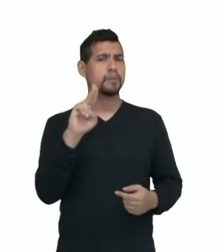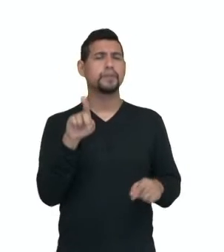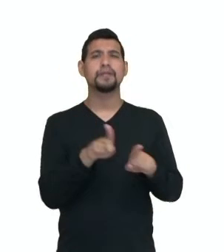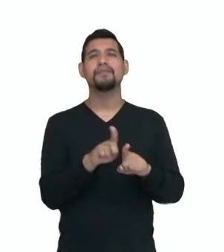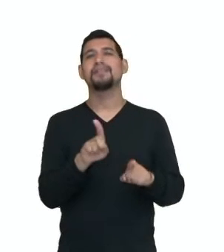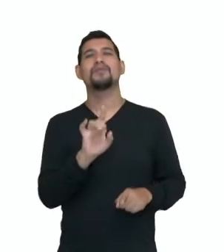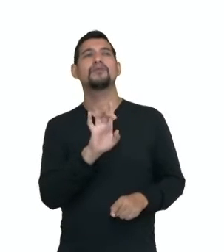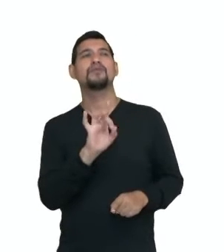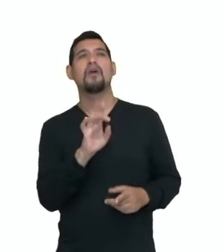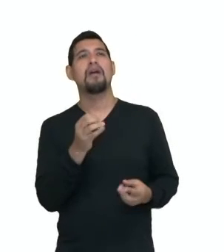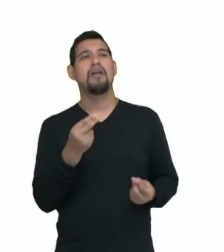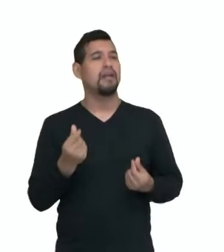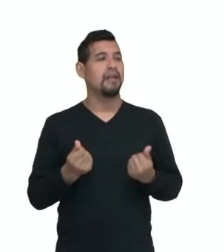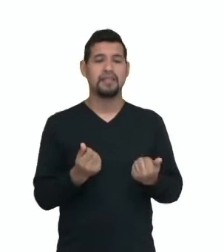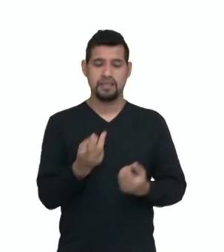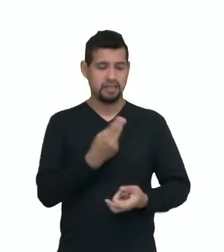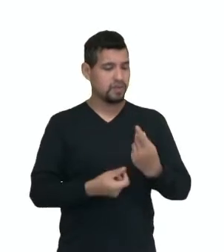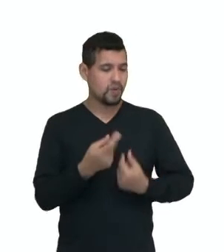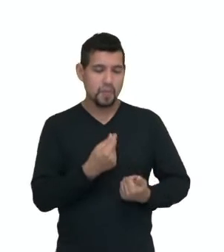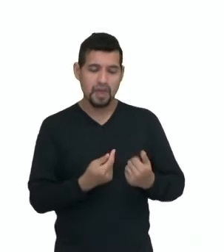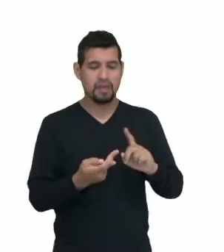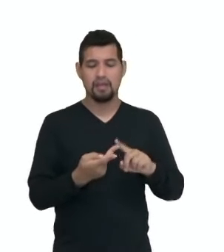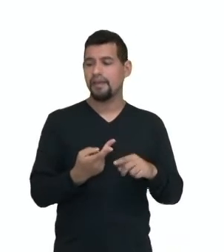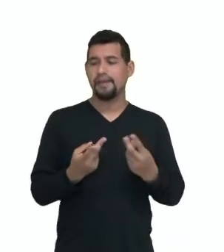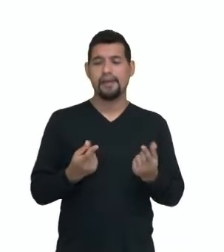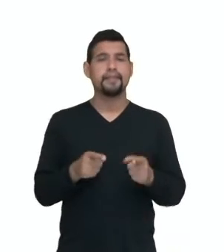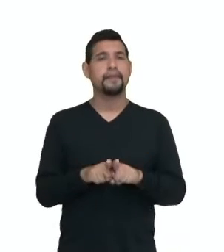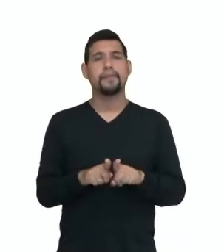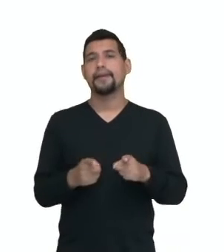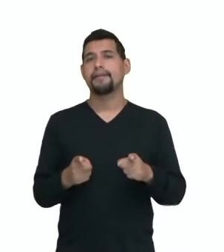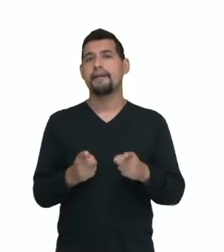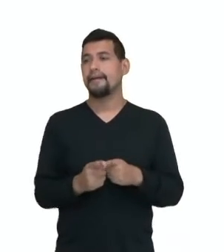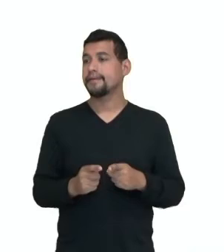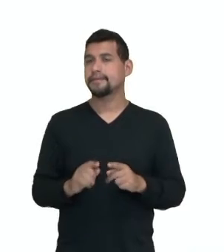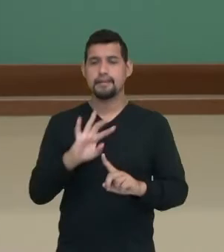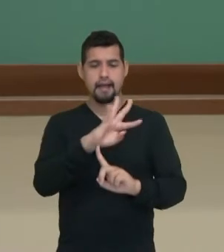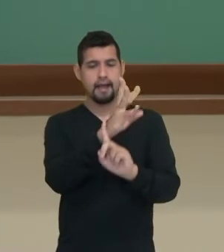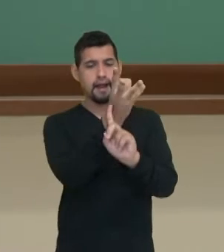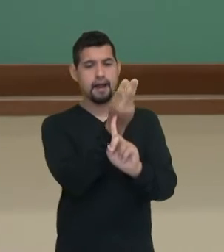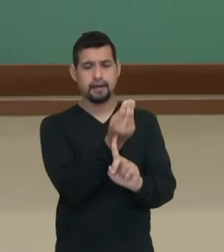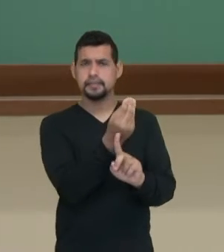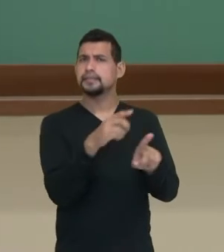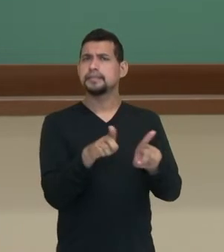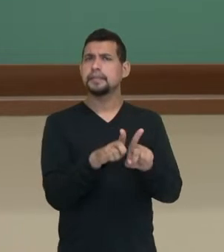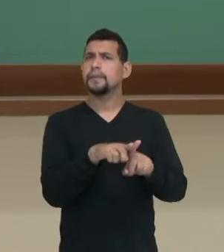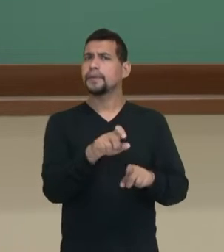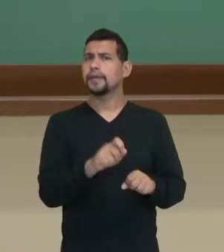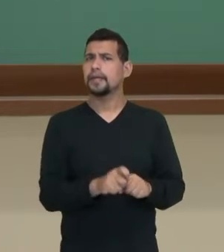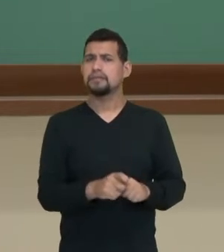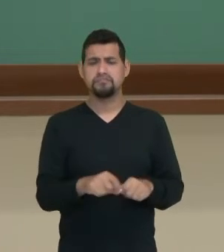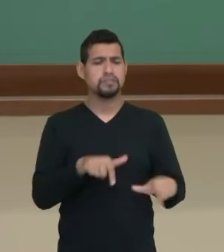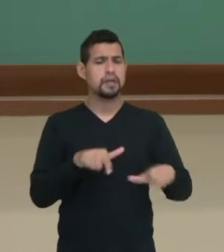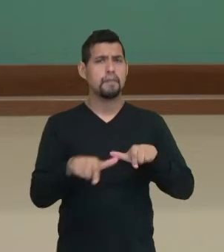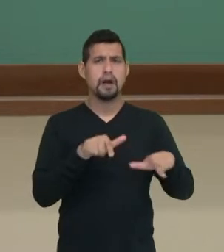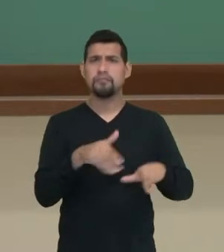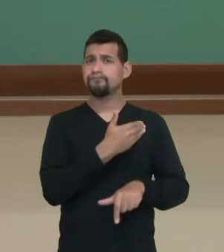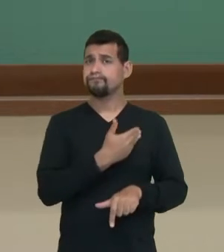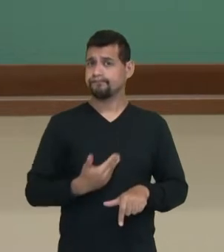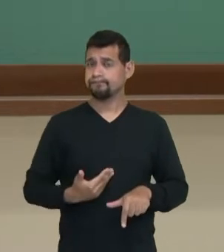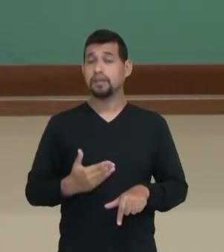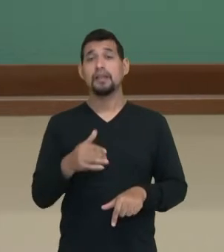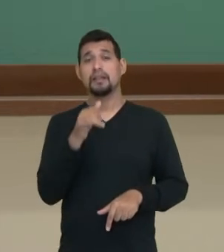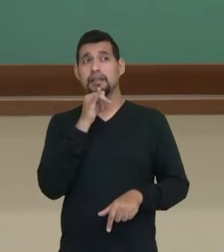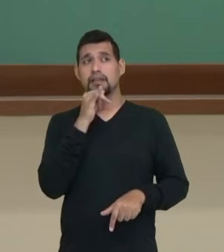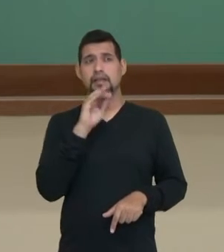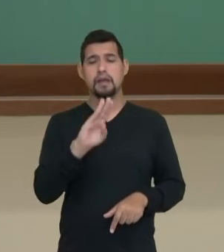não só na economia, como também nas artes e também na gestão pública. Como nós temos o Barão do